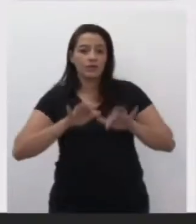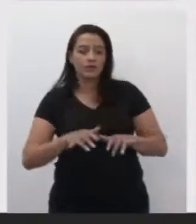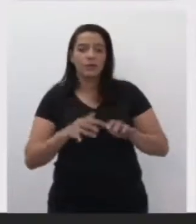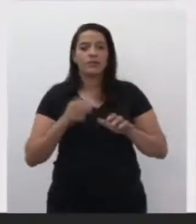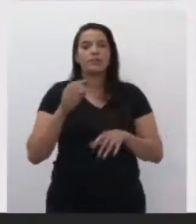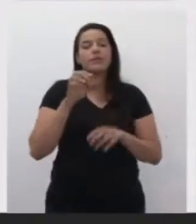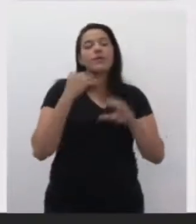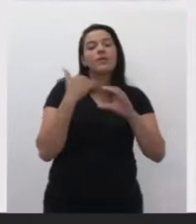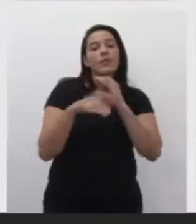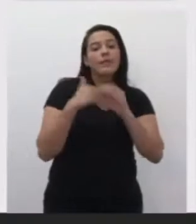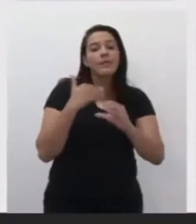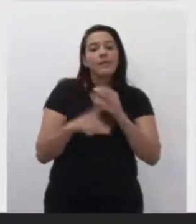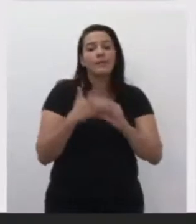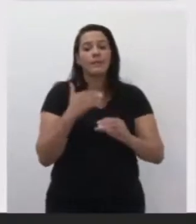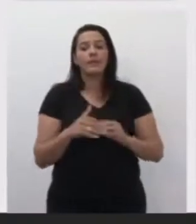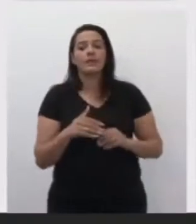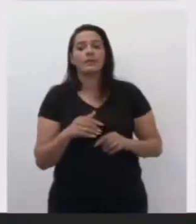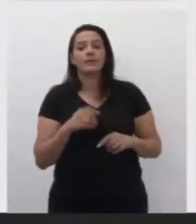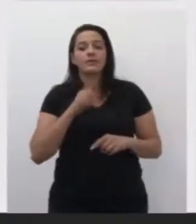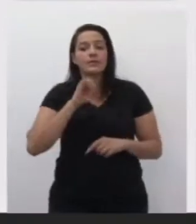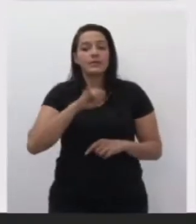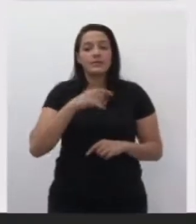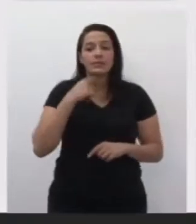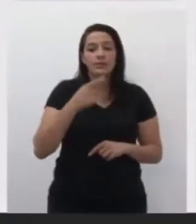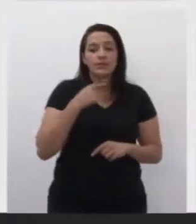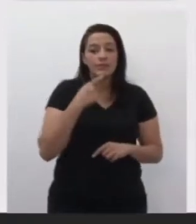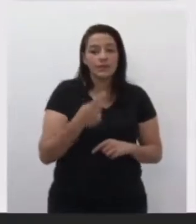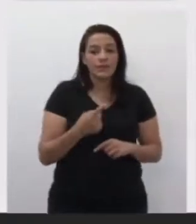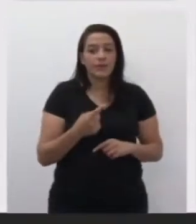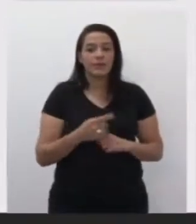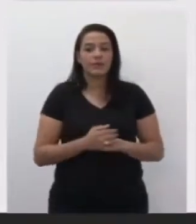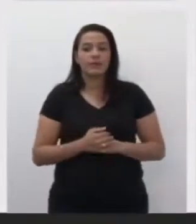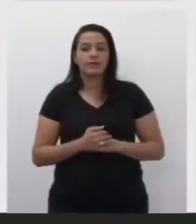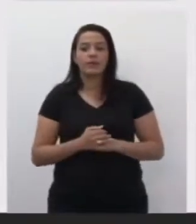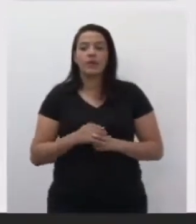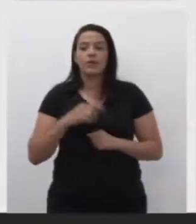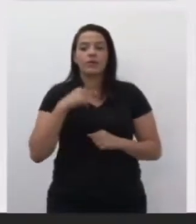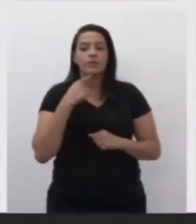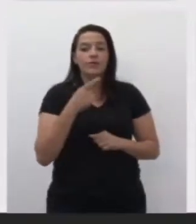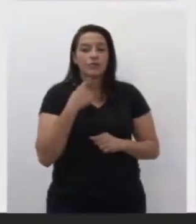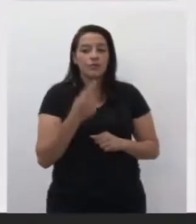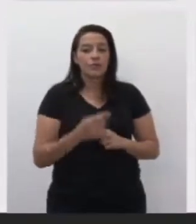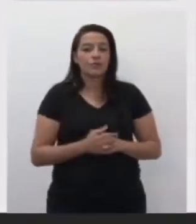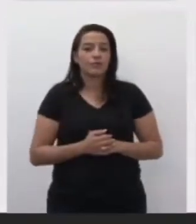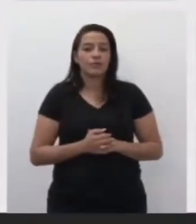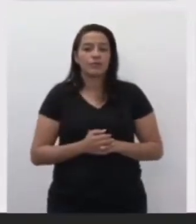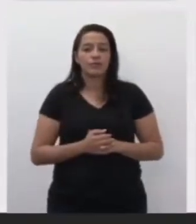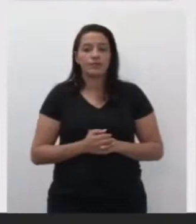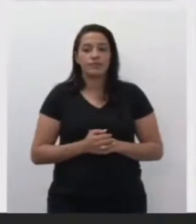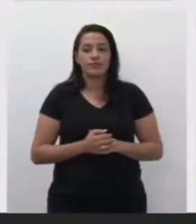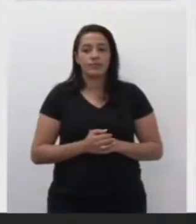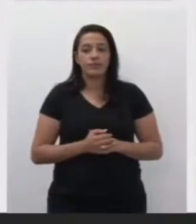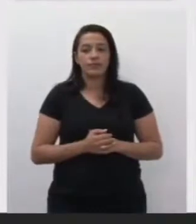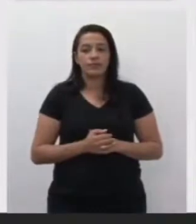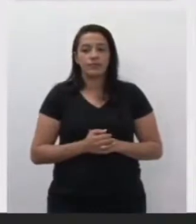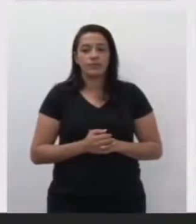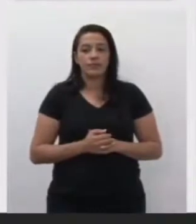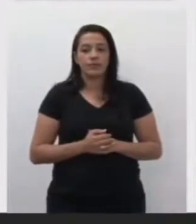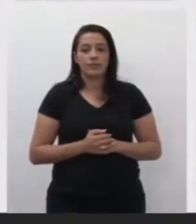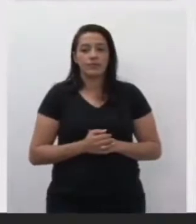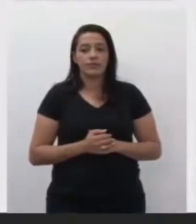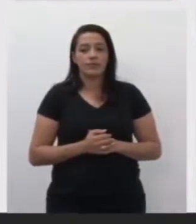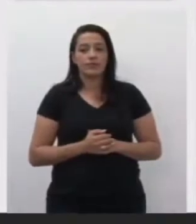e-mail. Se os e-mails não estiverem batendo, ele vai falar. Se você botar aqui Júlia, botar Júlia Gmail aqui, por exemplo,